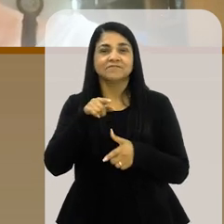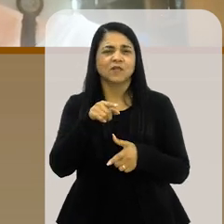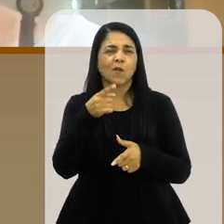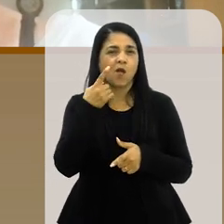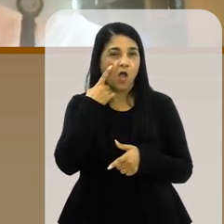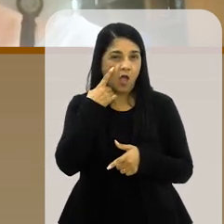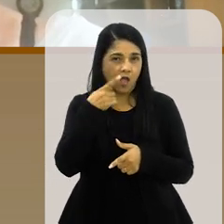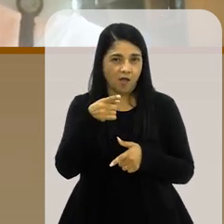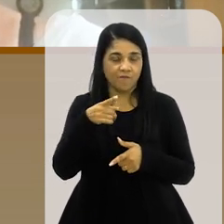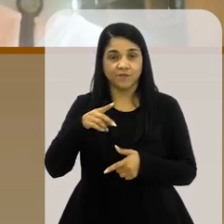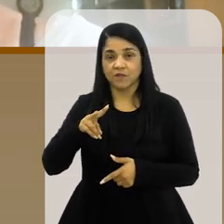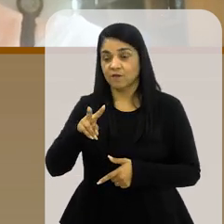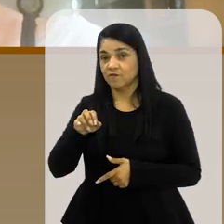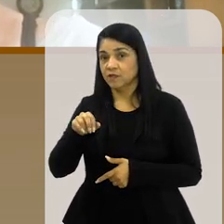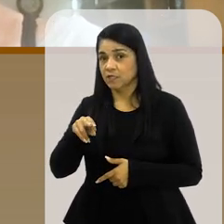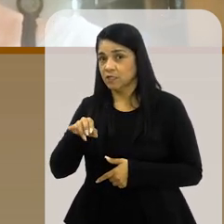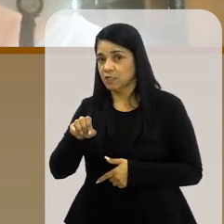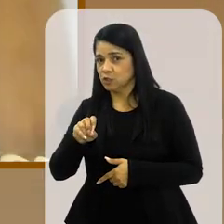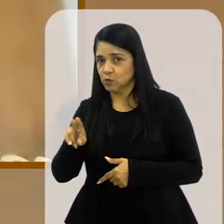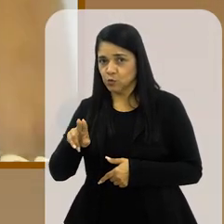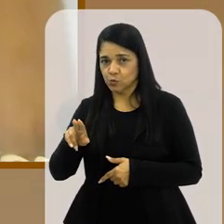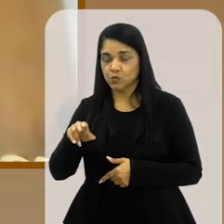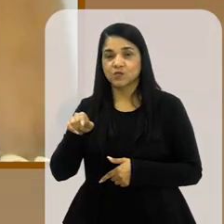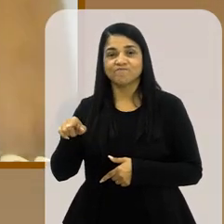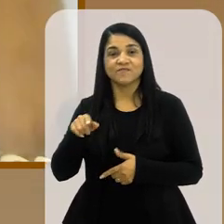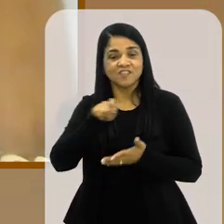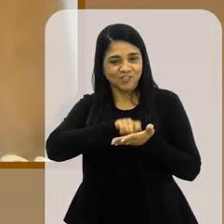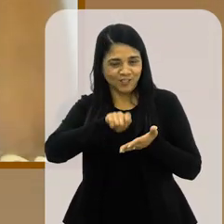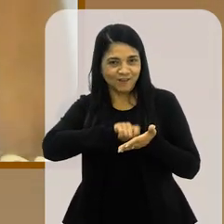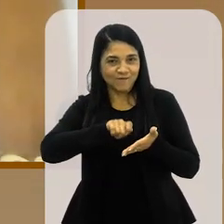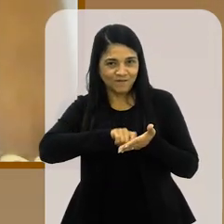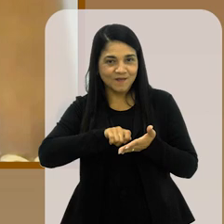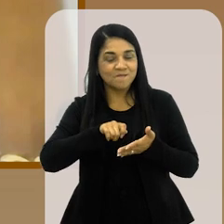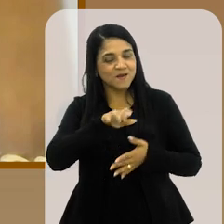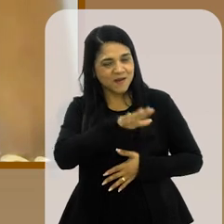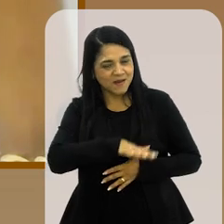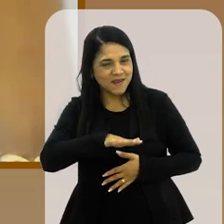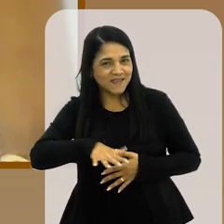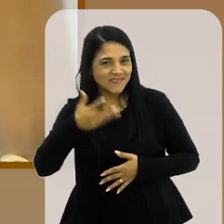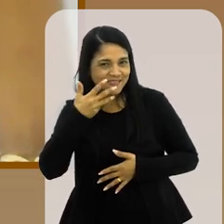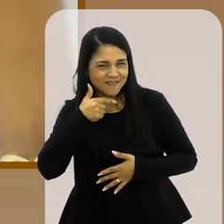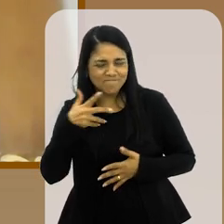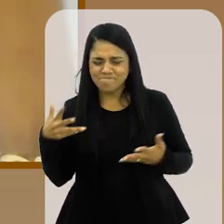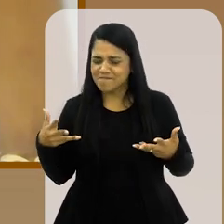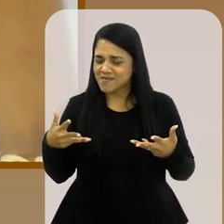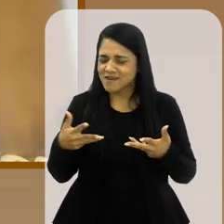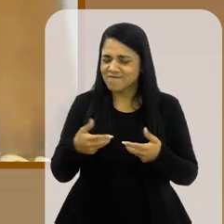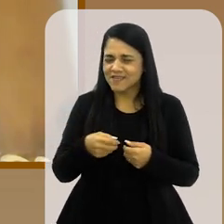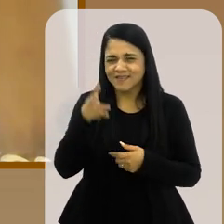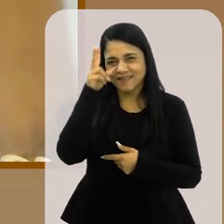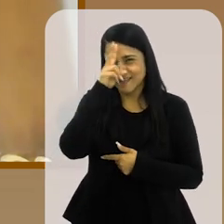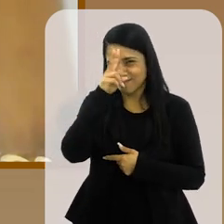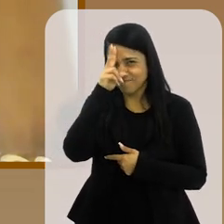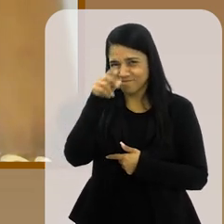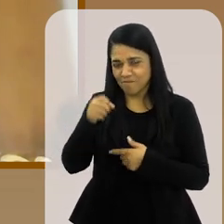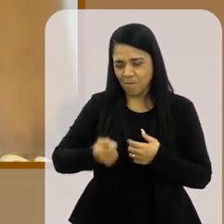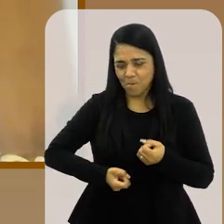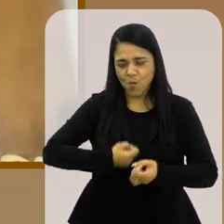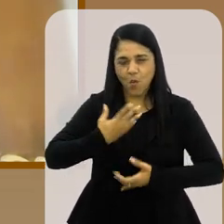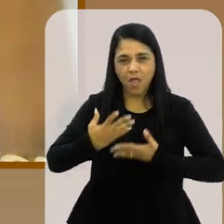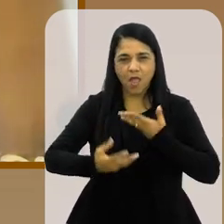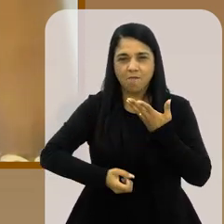o Vinícius também escrevia para criança, né? Estou lembrando que maravilha que são os poemas do